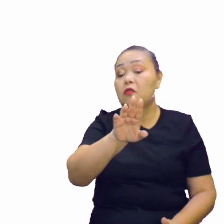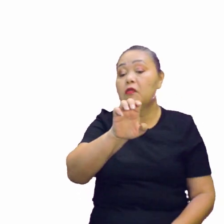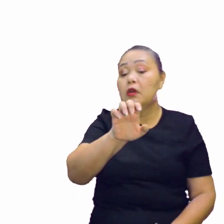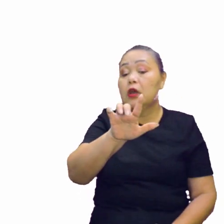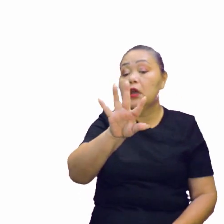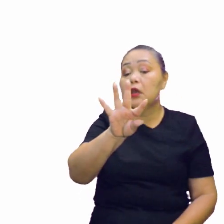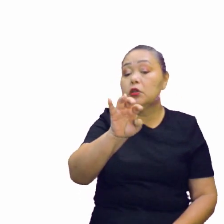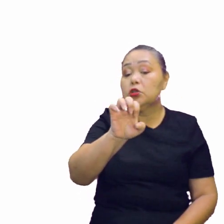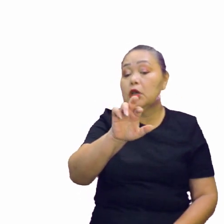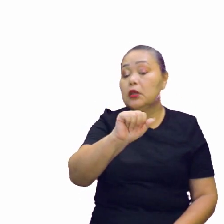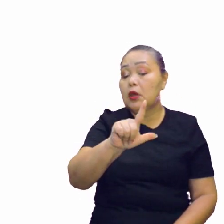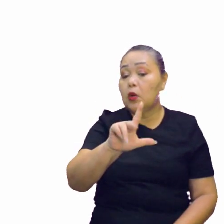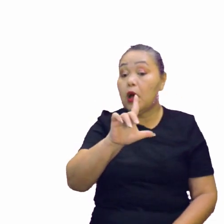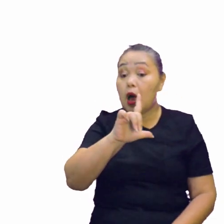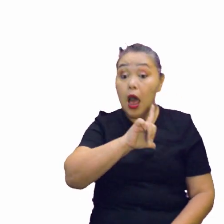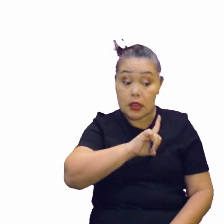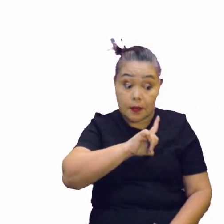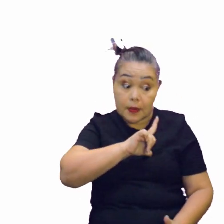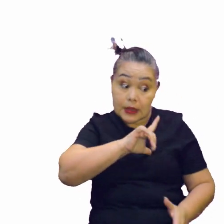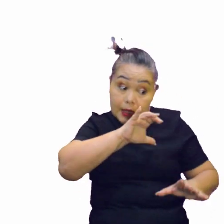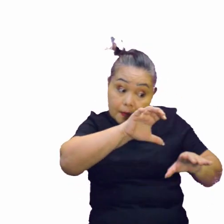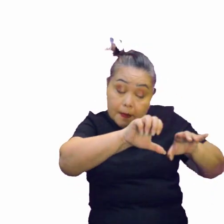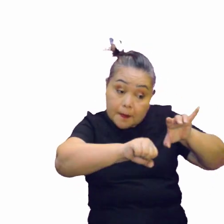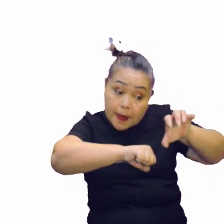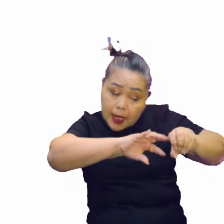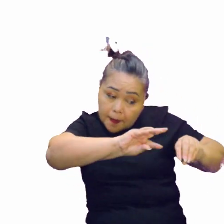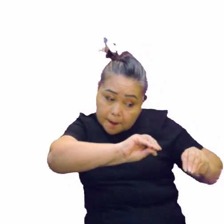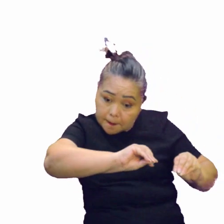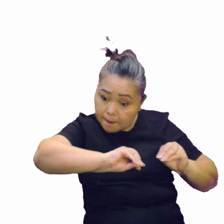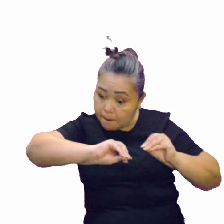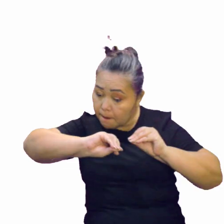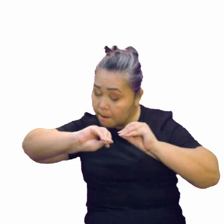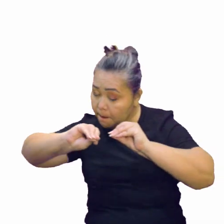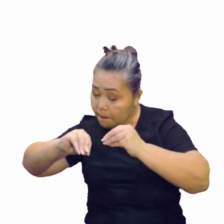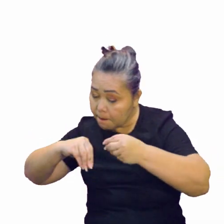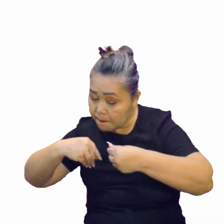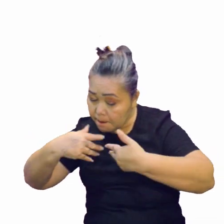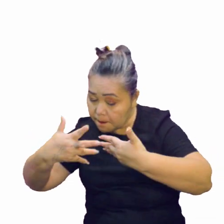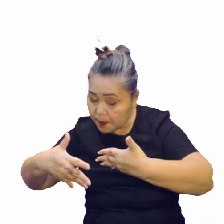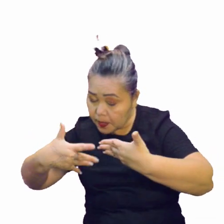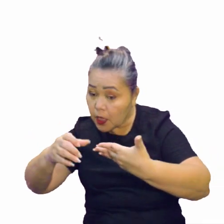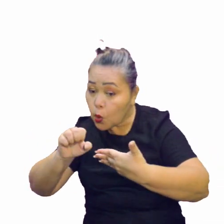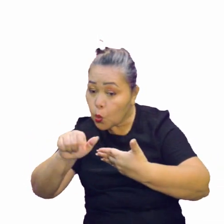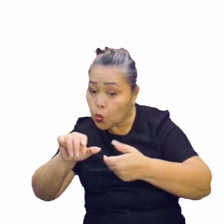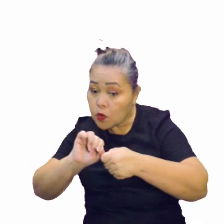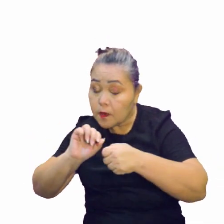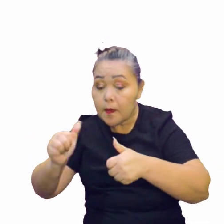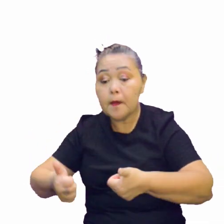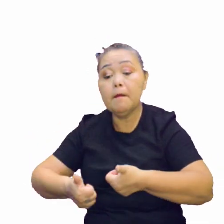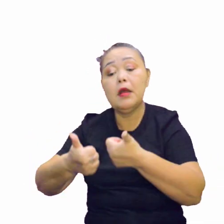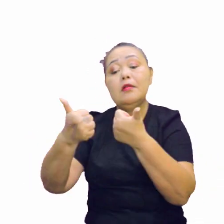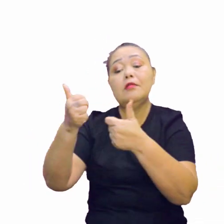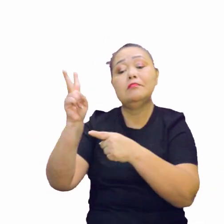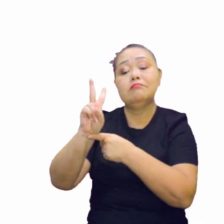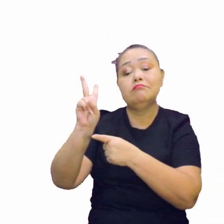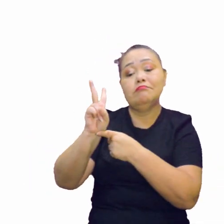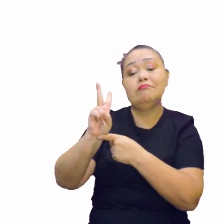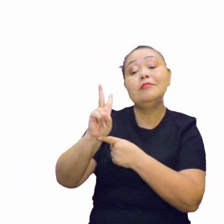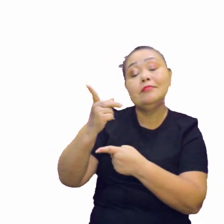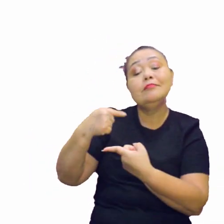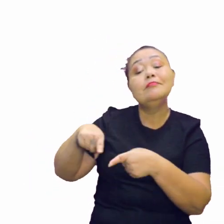demanda de solo que melhora o processo de manutenção. E nós temos que garantir